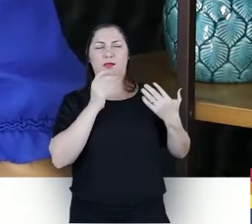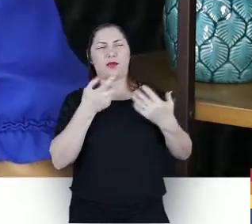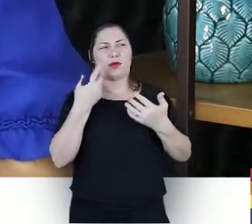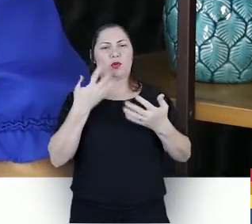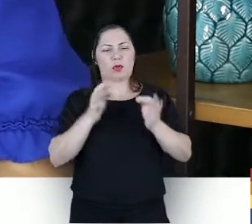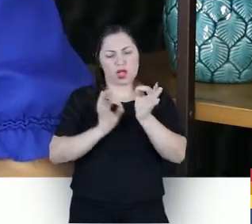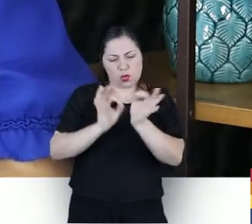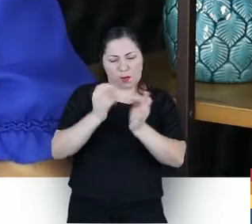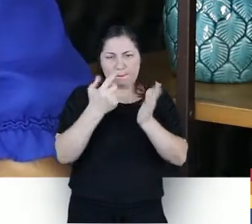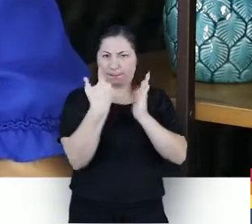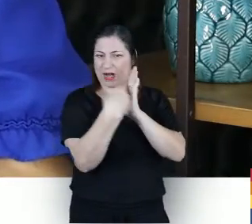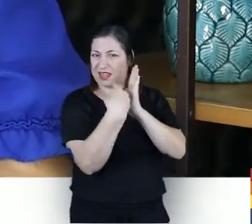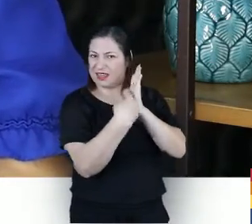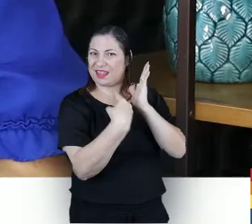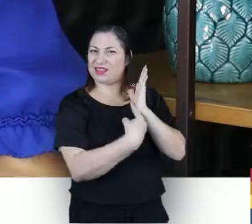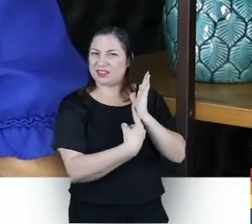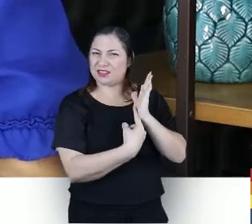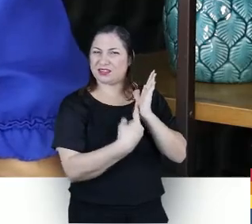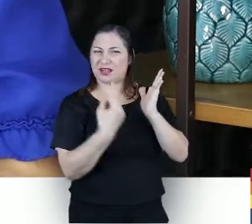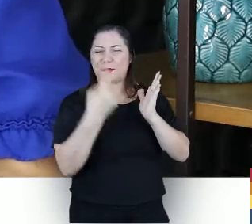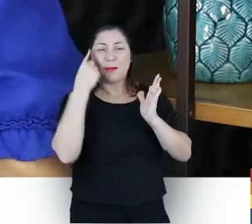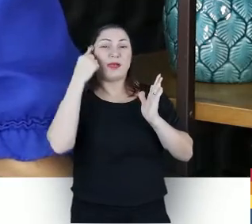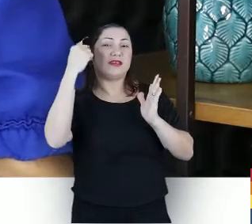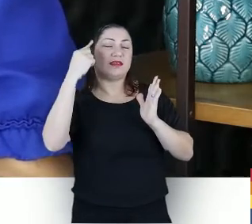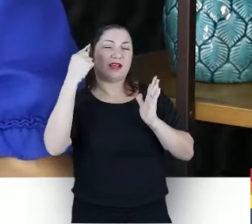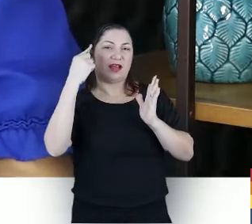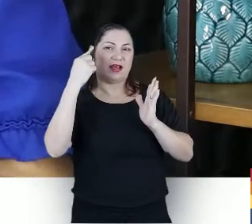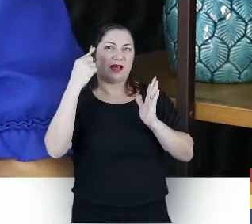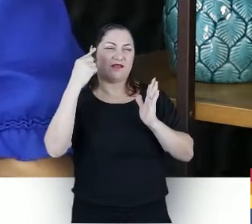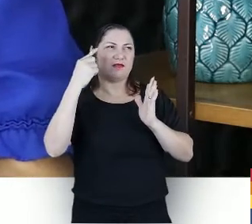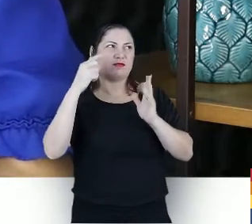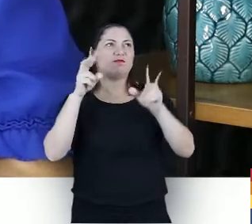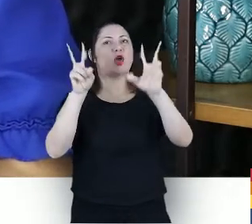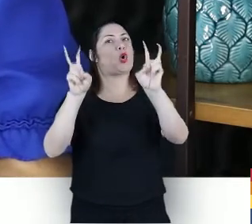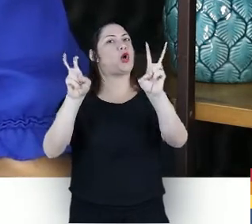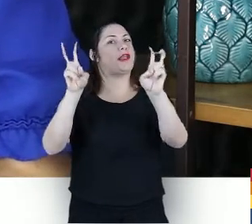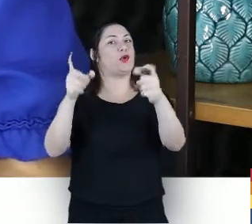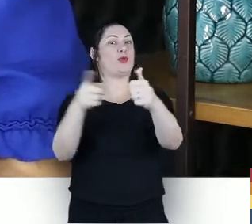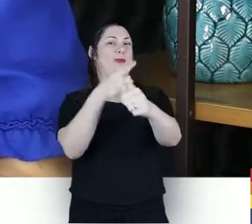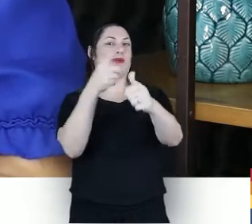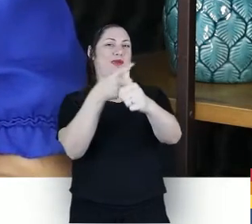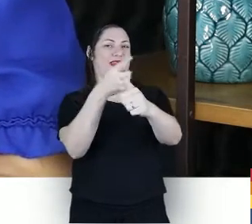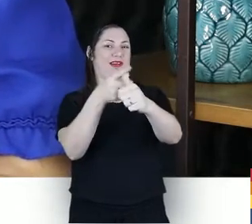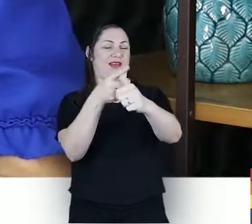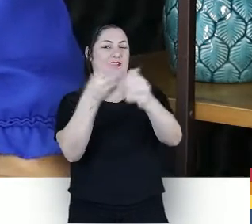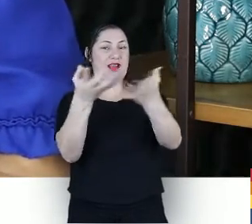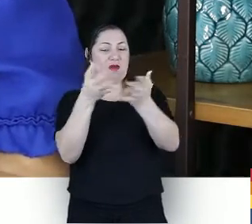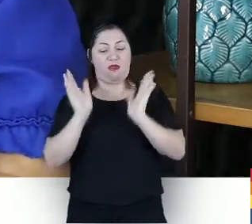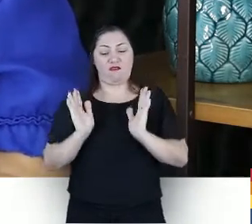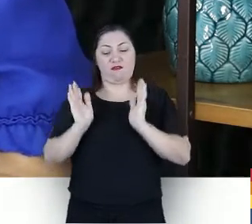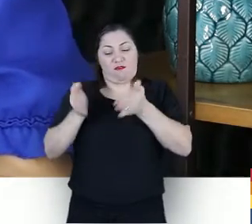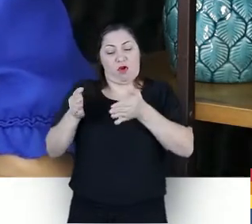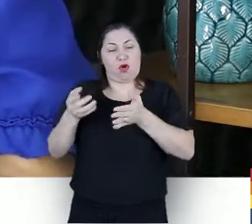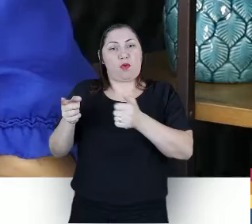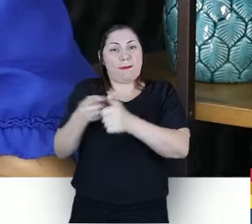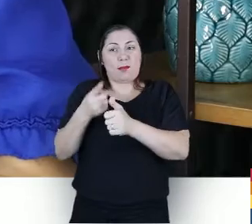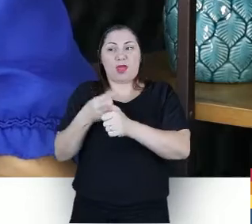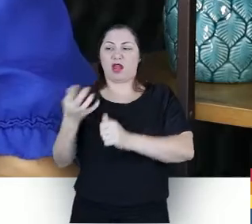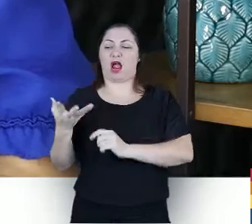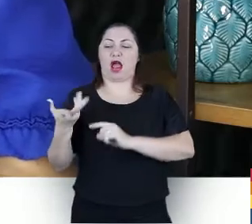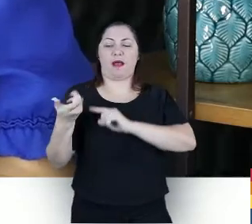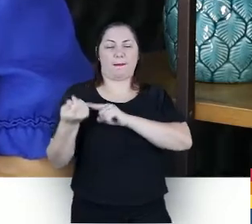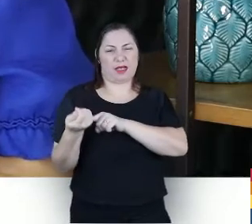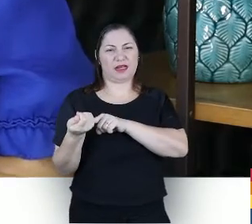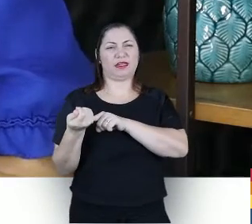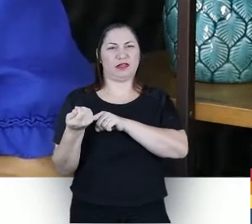habilidade. Eu preciso desenvolver essa habilidade no meu estudante. A partir daí, eu vou selecionar quais são os